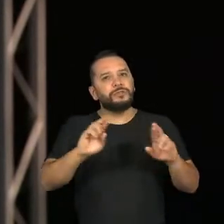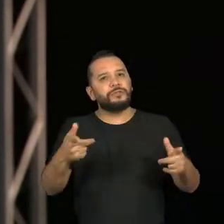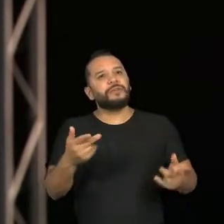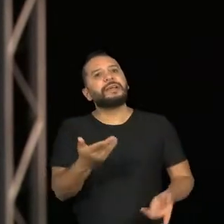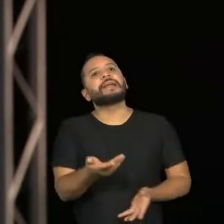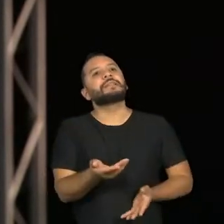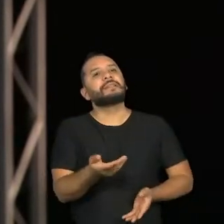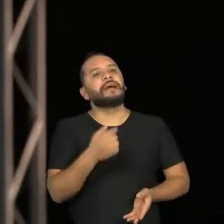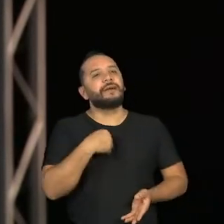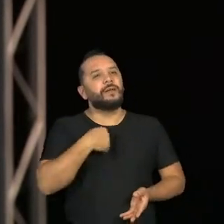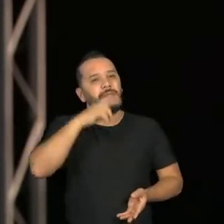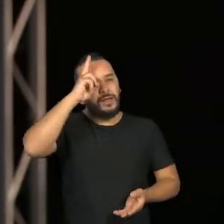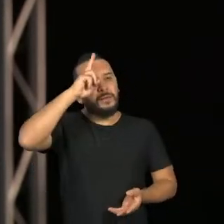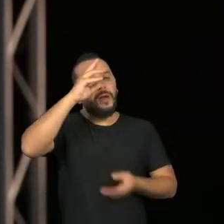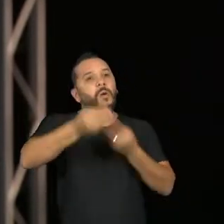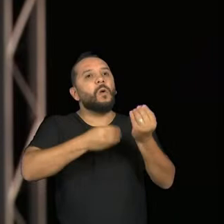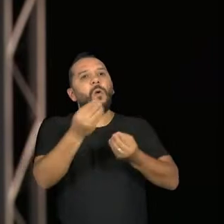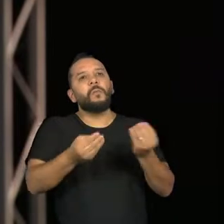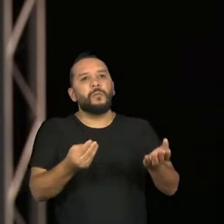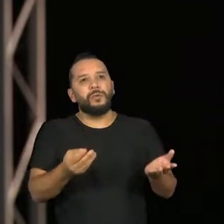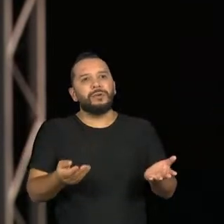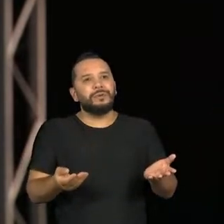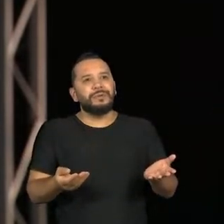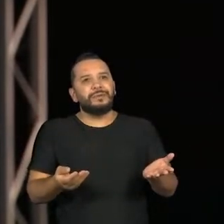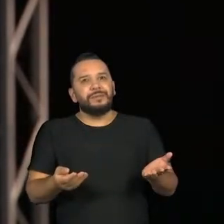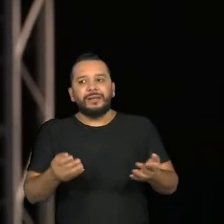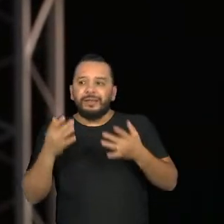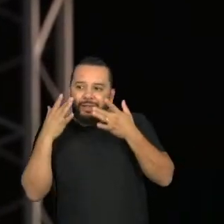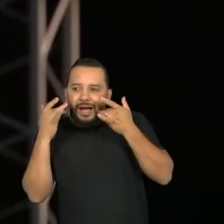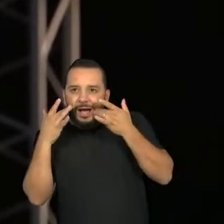fico tentando me lembrar como é que é essa equalização. Está no